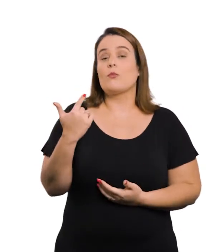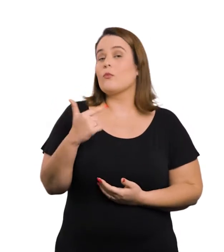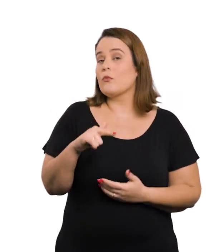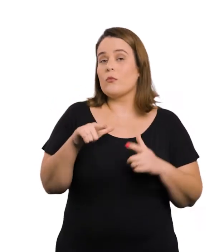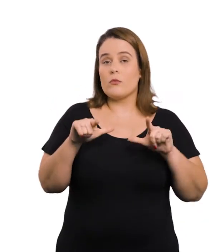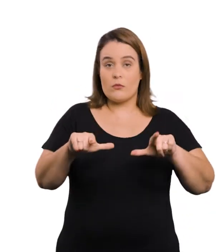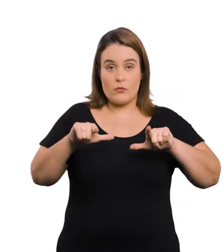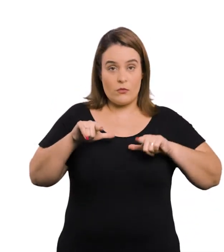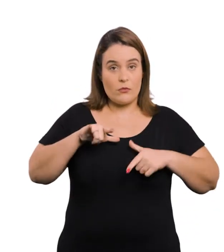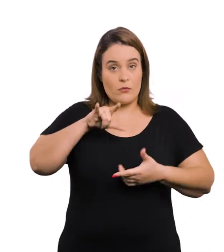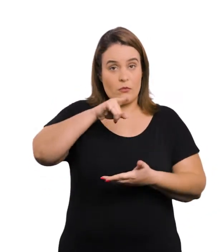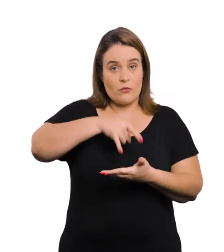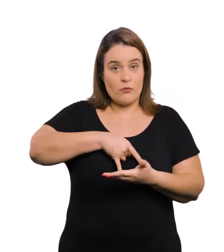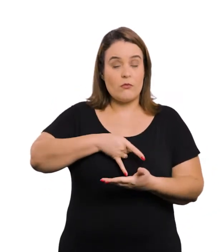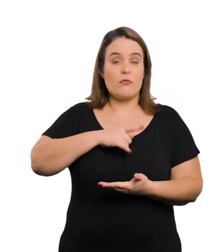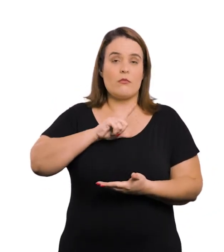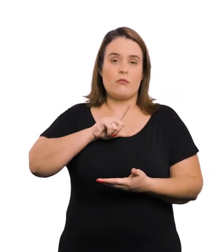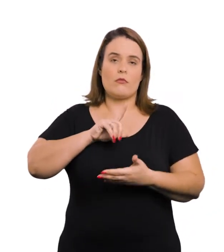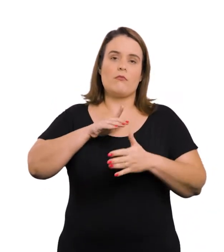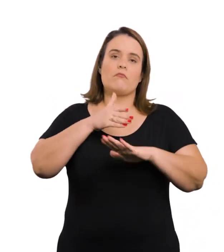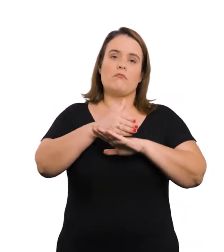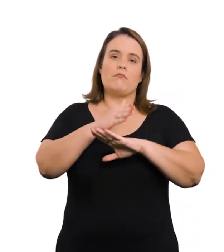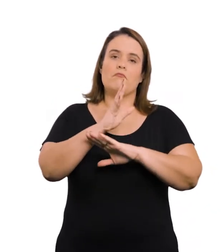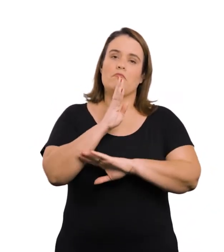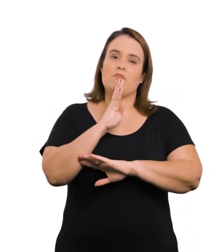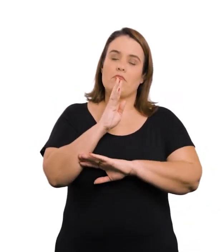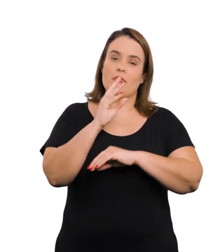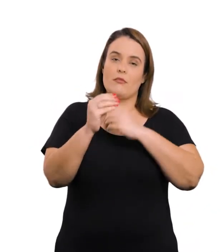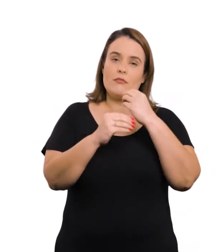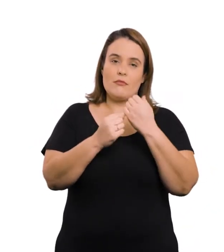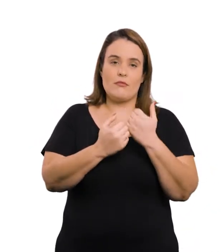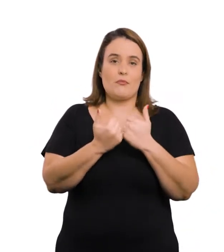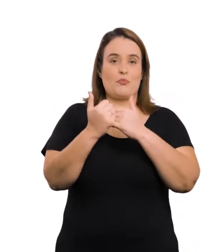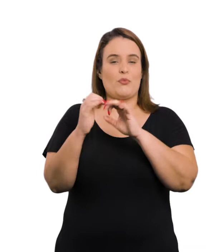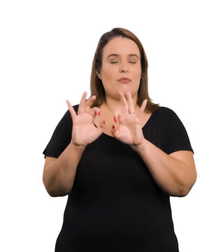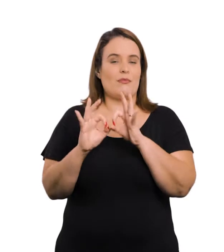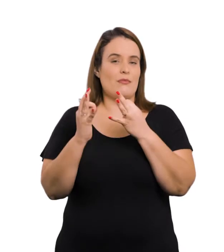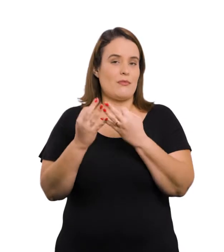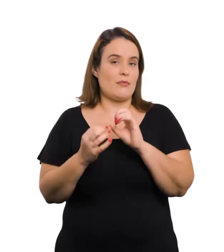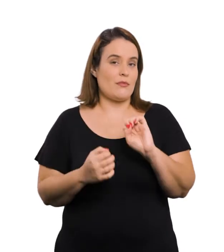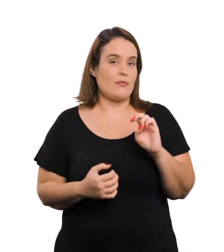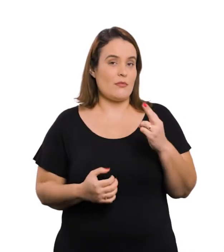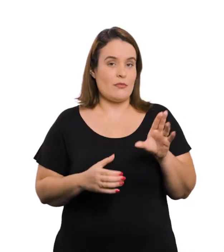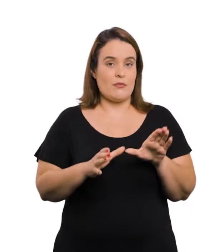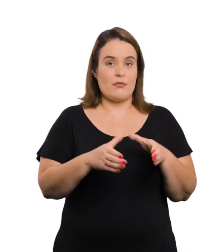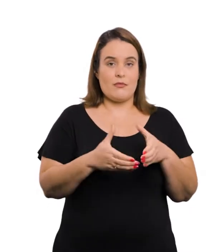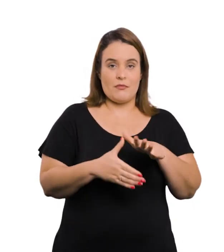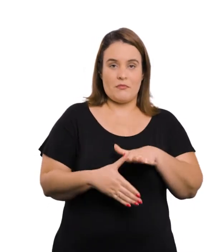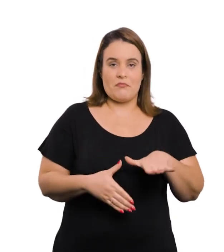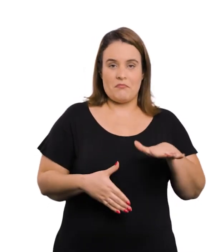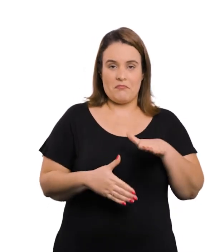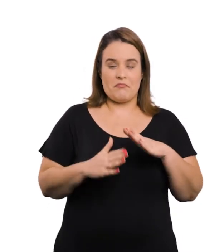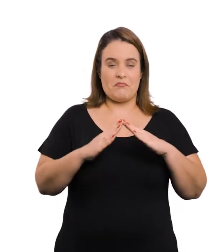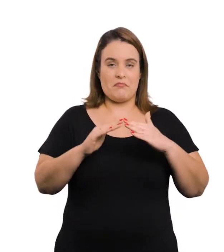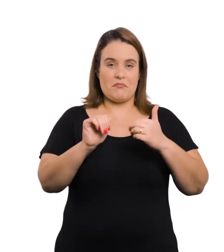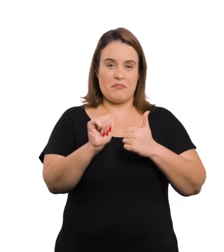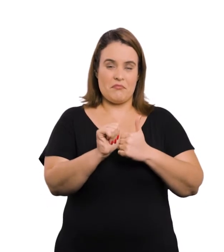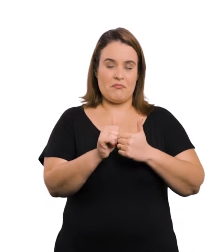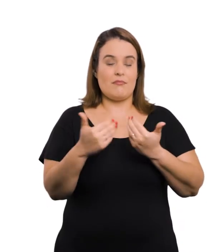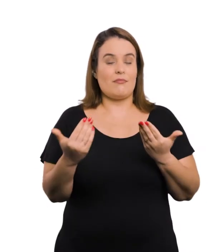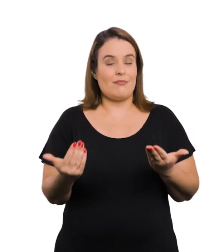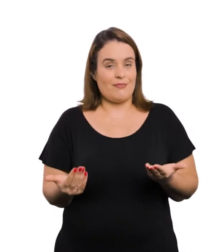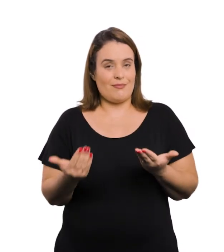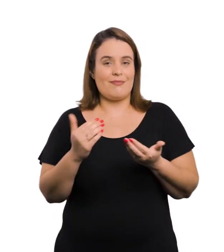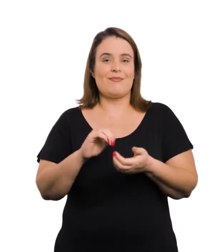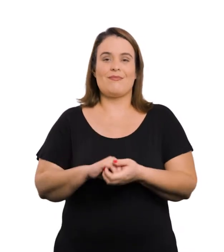apesar de não terem a certificação, tiveram acesso ao conhecimento através do apoio da família ou da comunidade local.